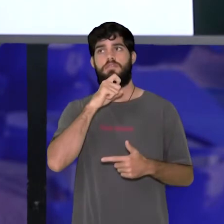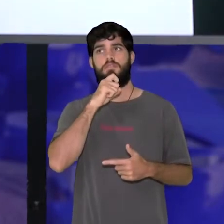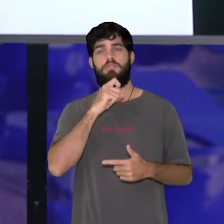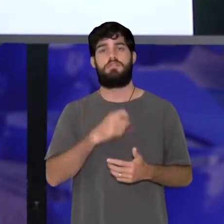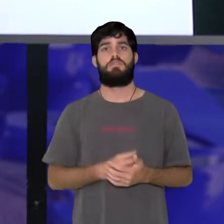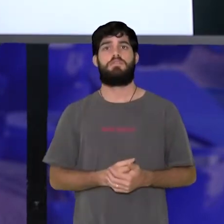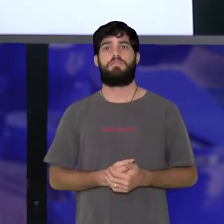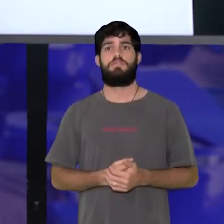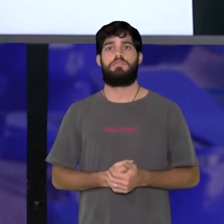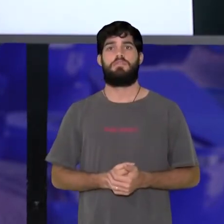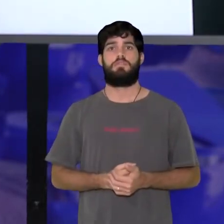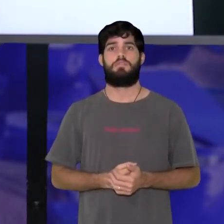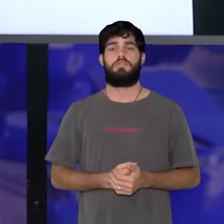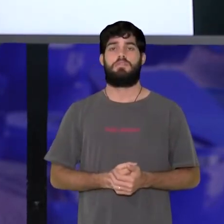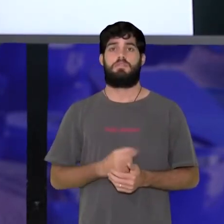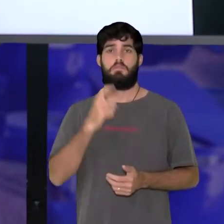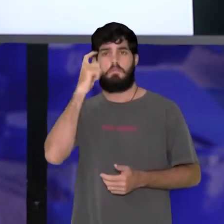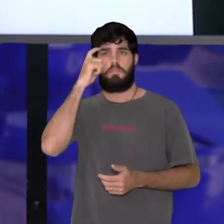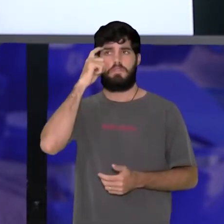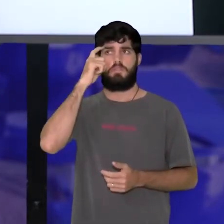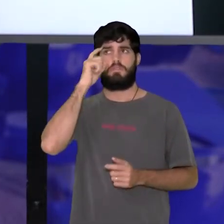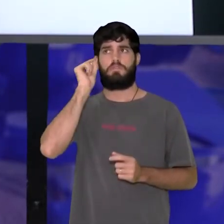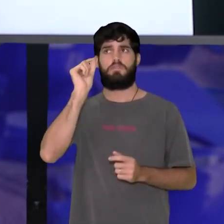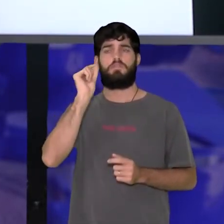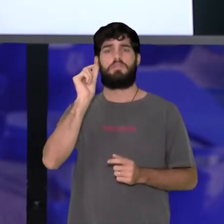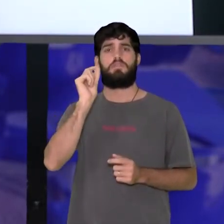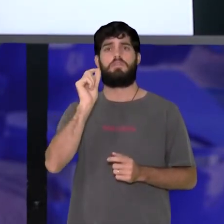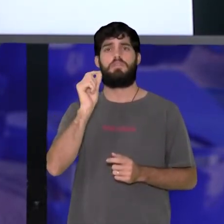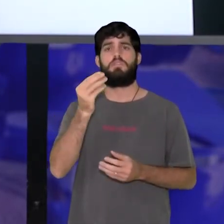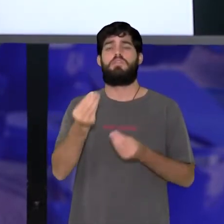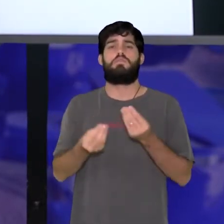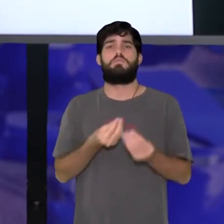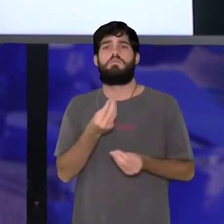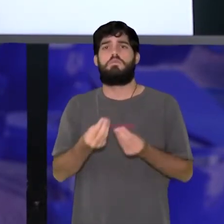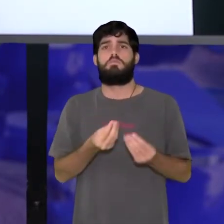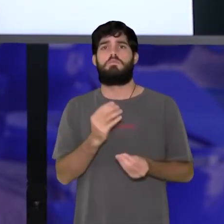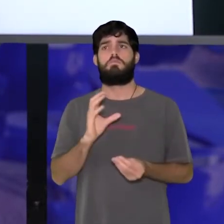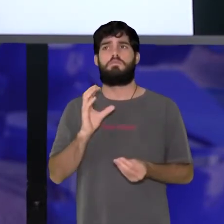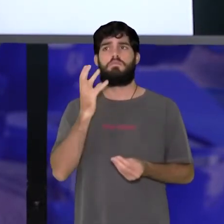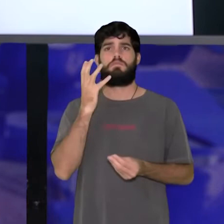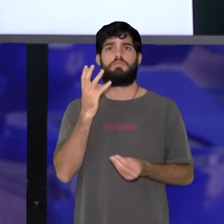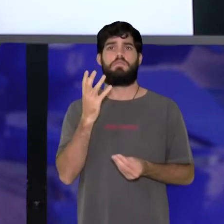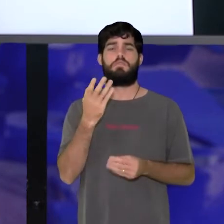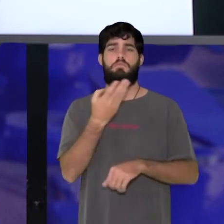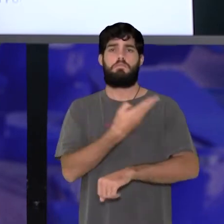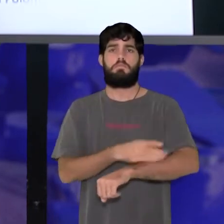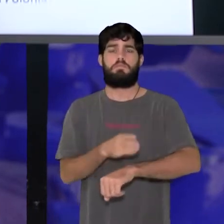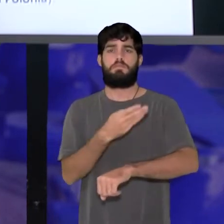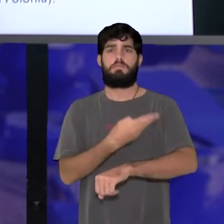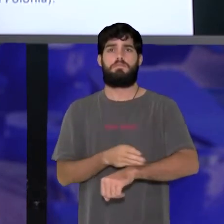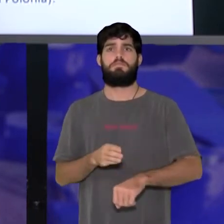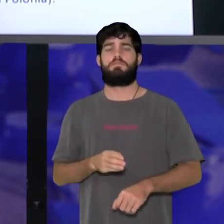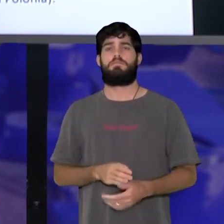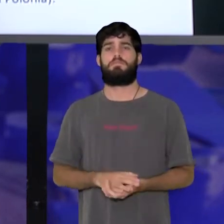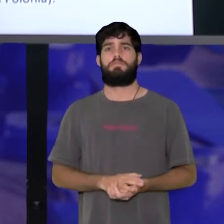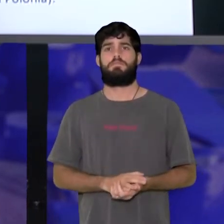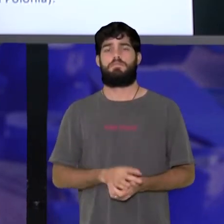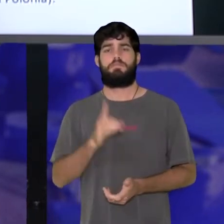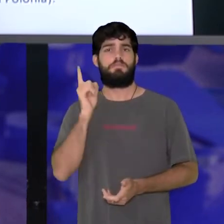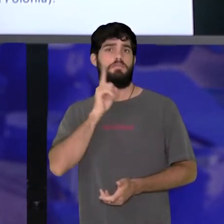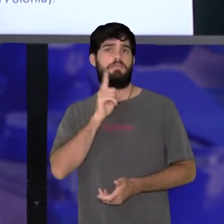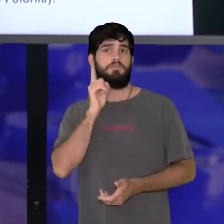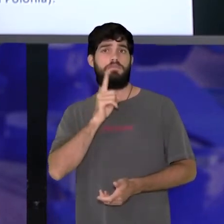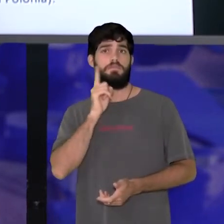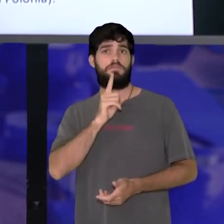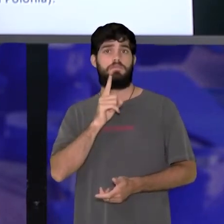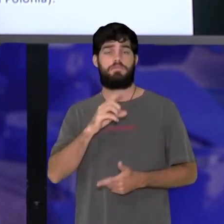vamos pensar agora o seguinte, como é que ela aconteceu em termos práticos, né? Os Estados Unidos lideravam o